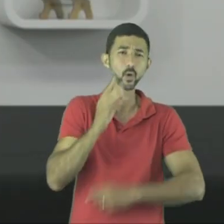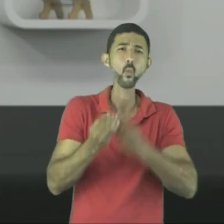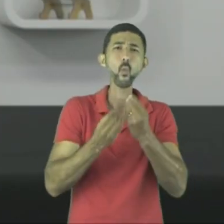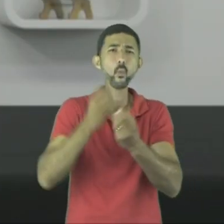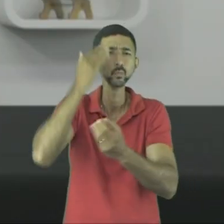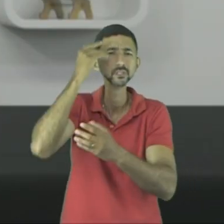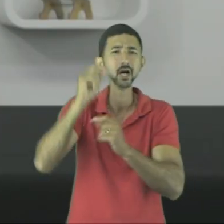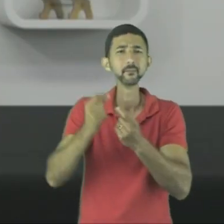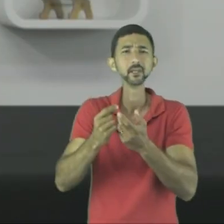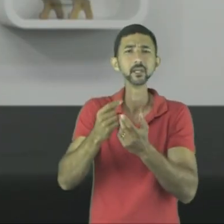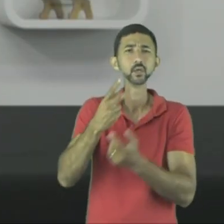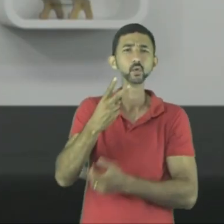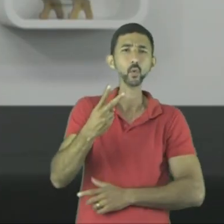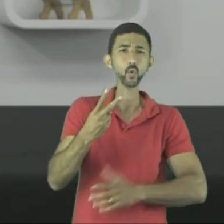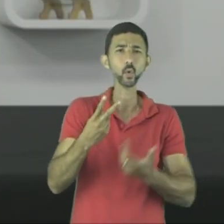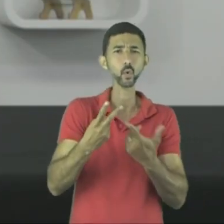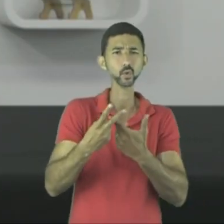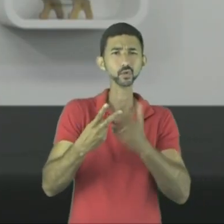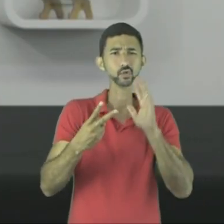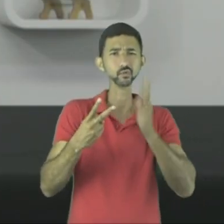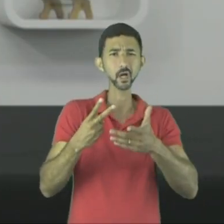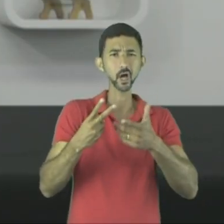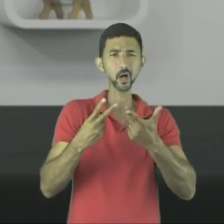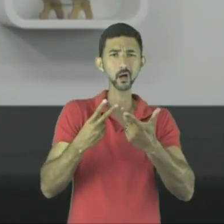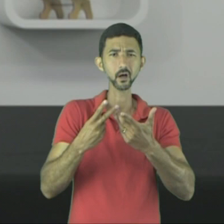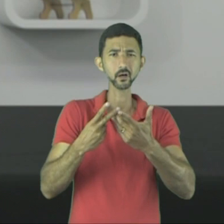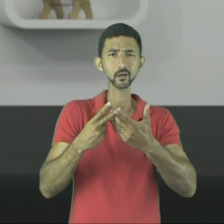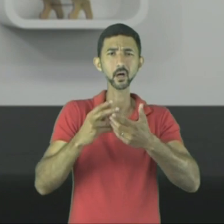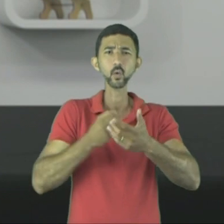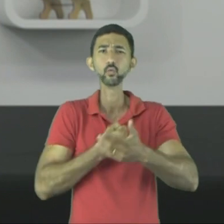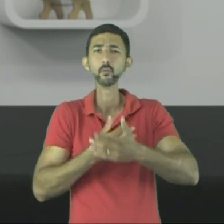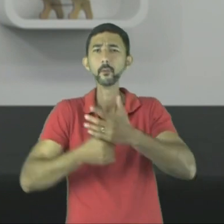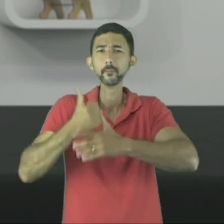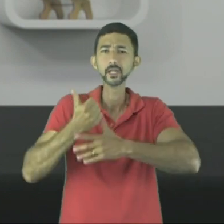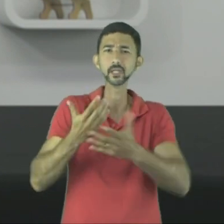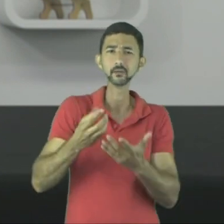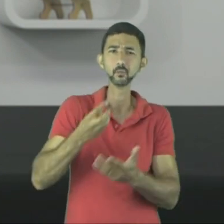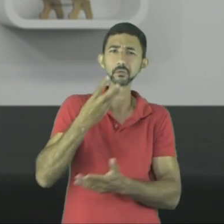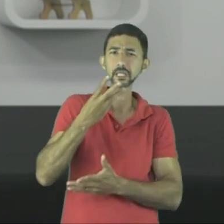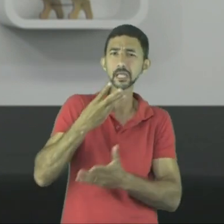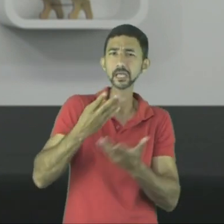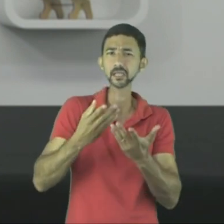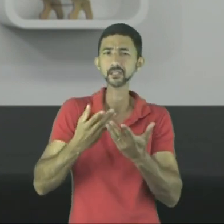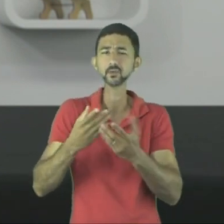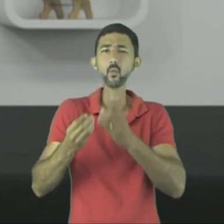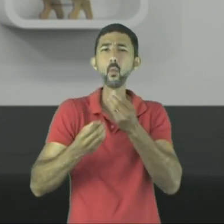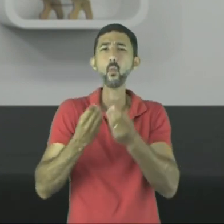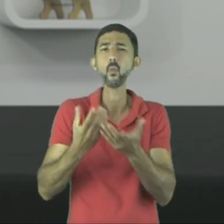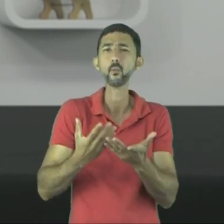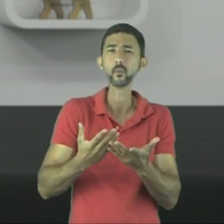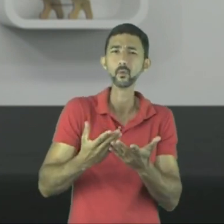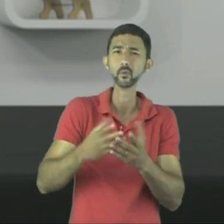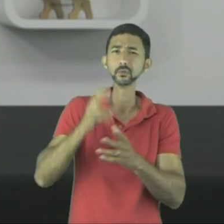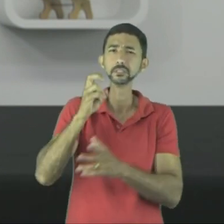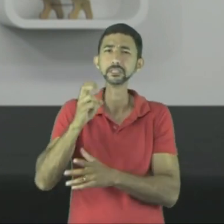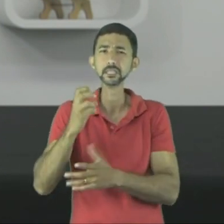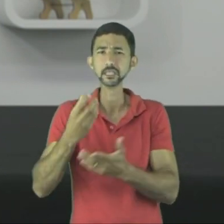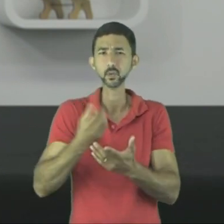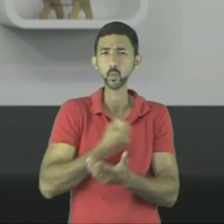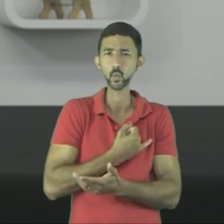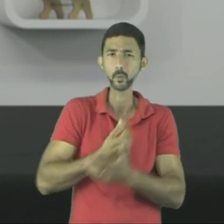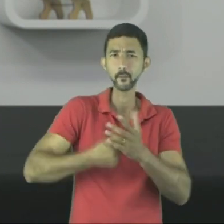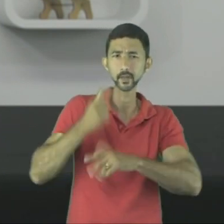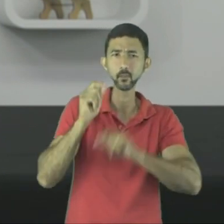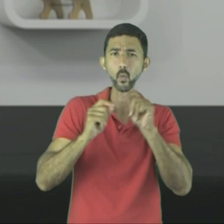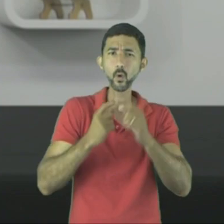senhor sabe que o 2 já é o número primo? Como sabes que o 3 é o número primo? Como o senhor sabe que o 5 é o número